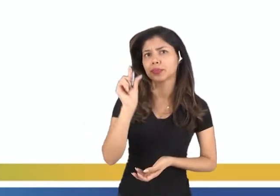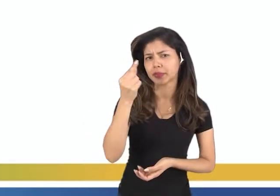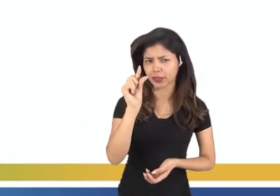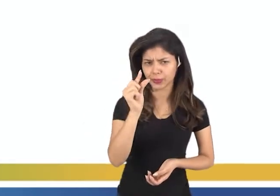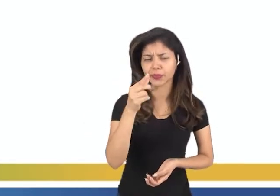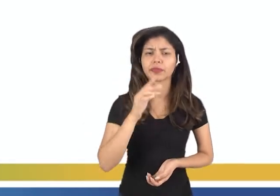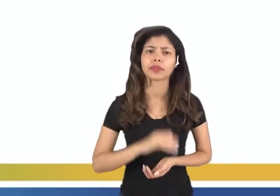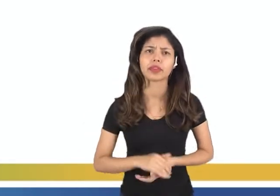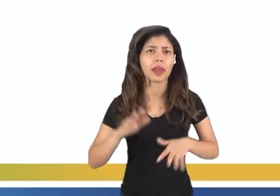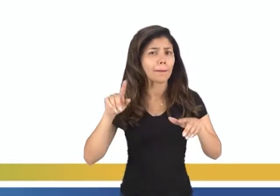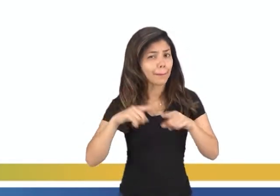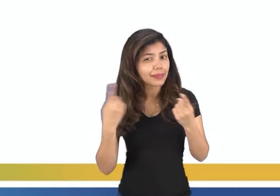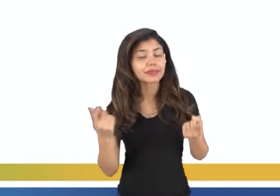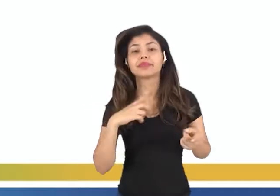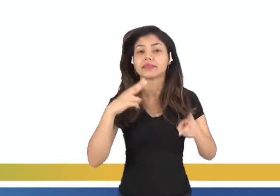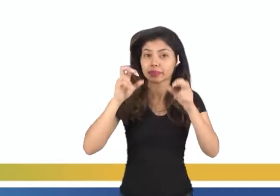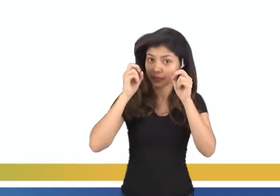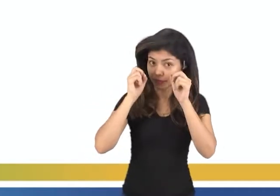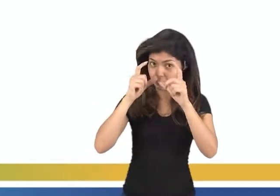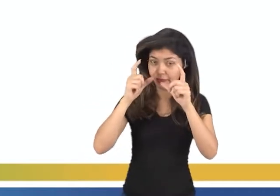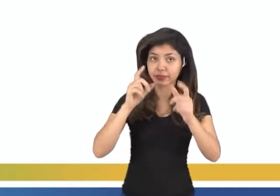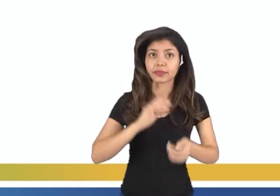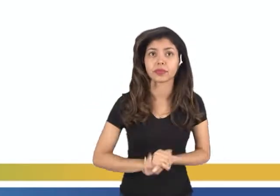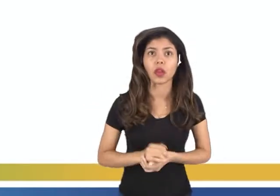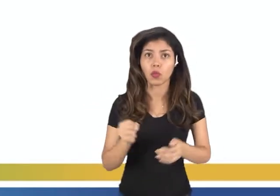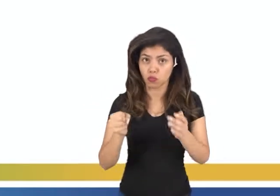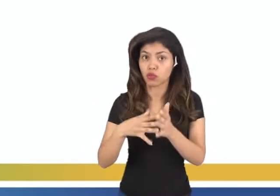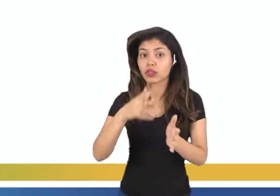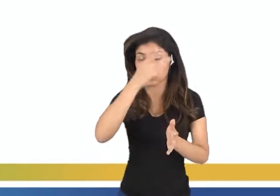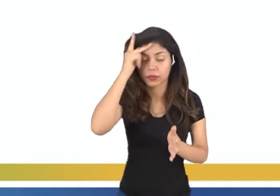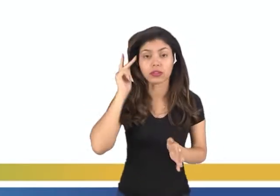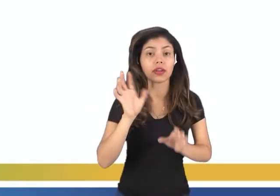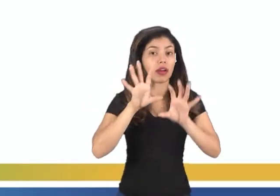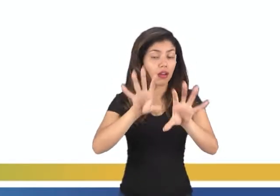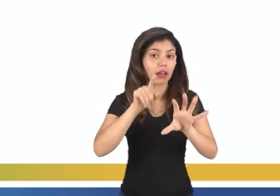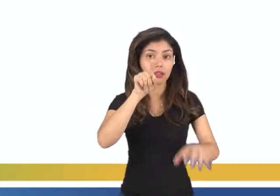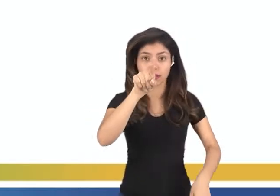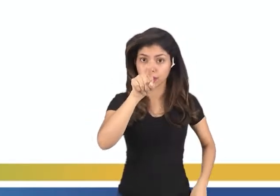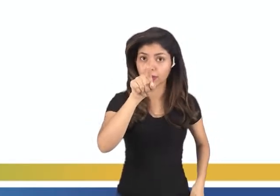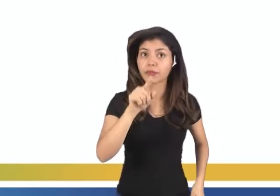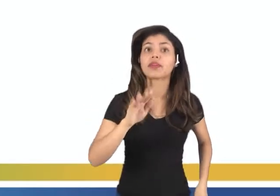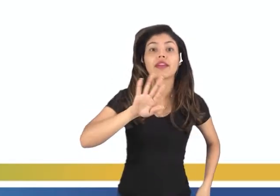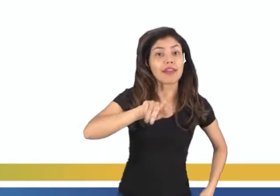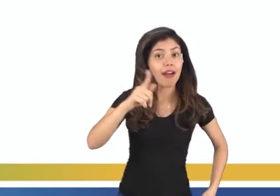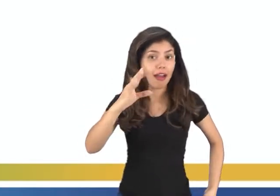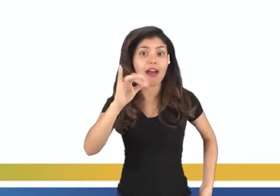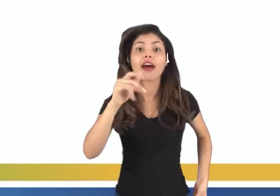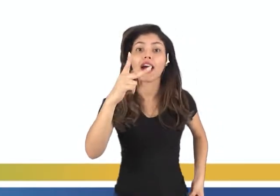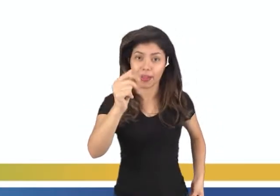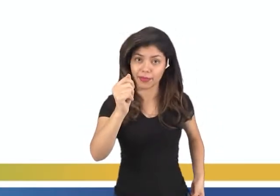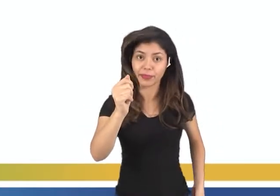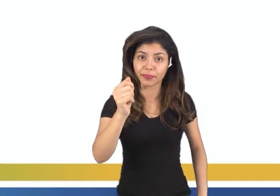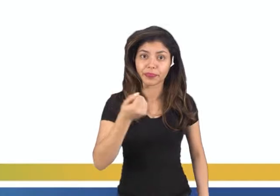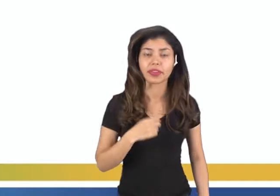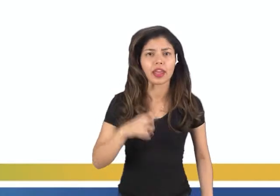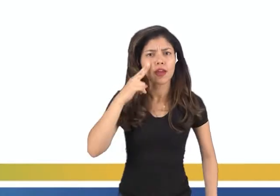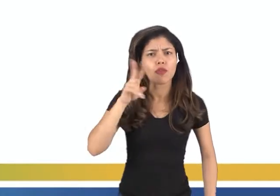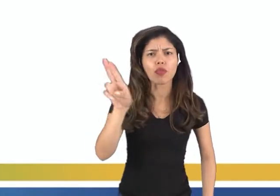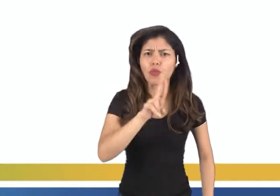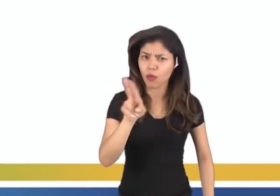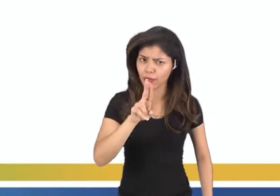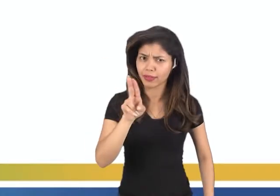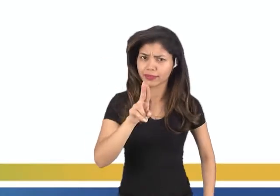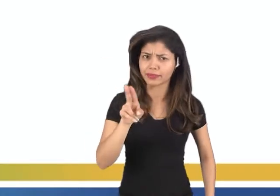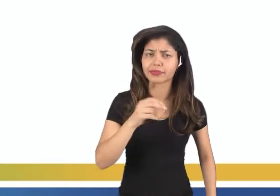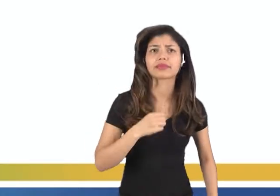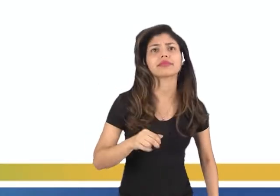pequenininho, né? Mas talvez vocês tenham notado que tem muitas pessoas ali naquela capa de jornal. Aquela galerinha ali se